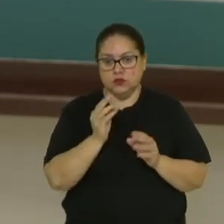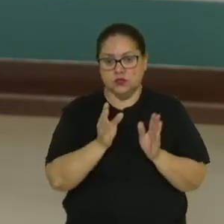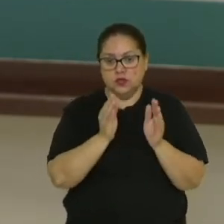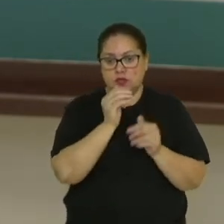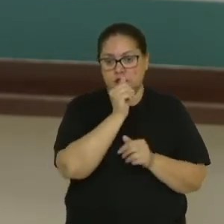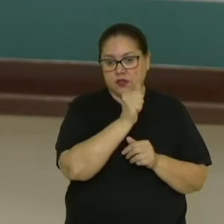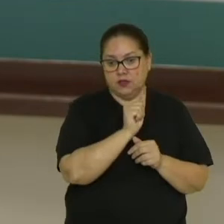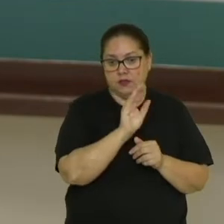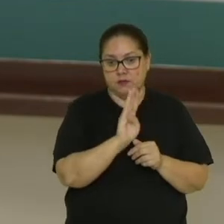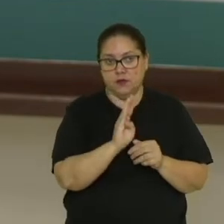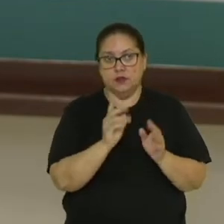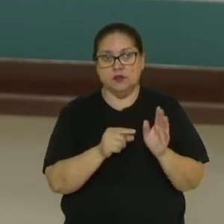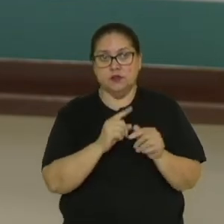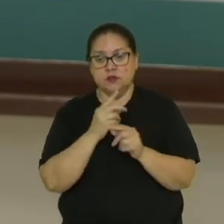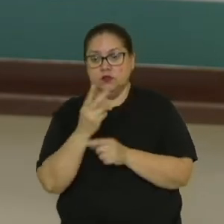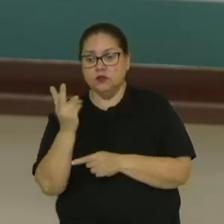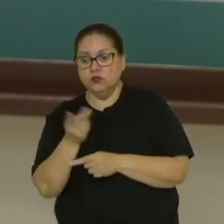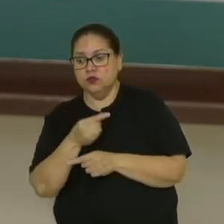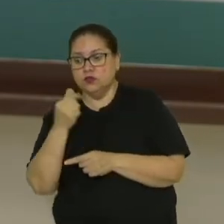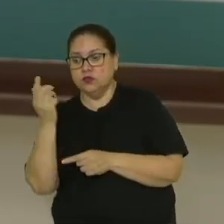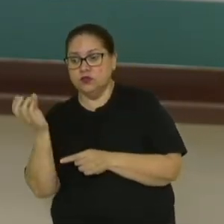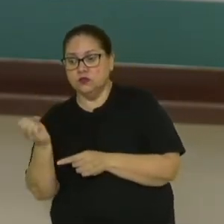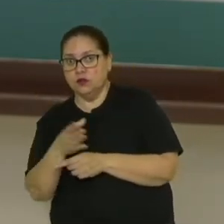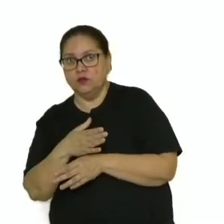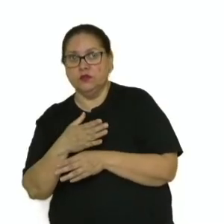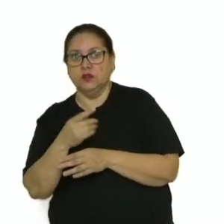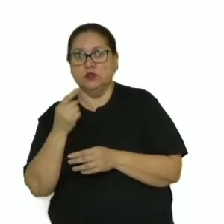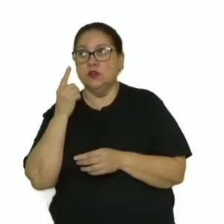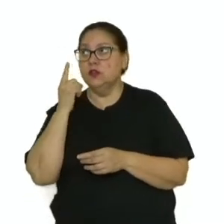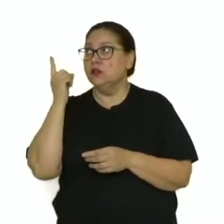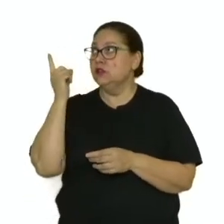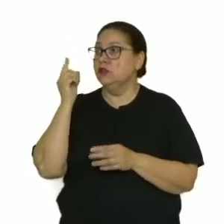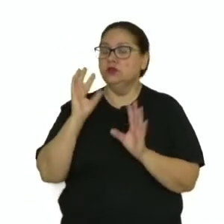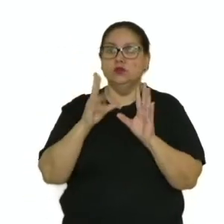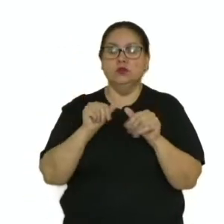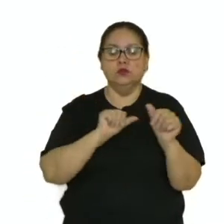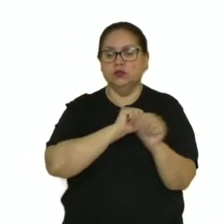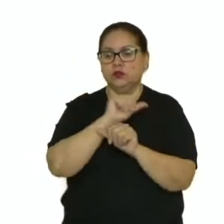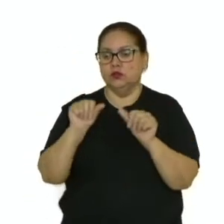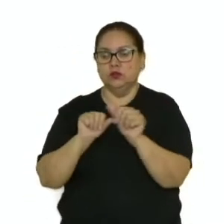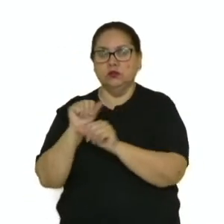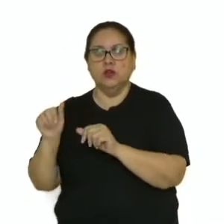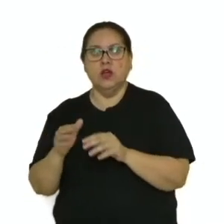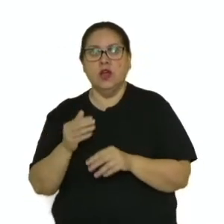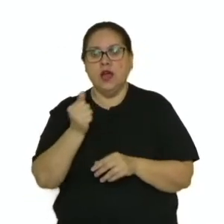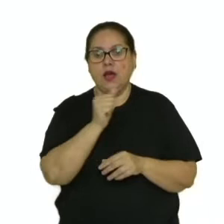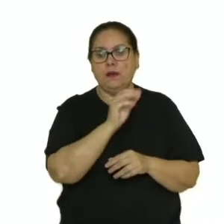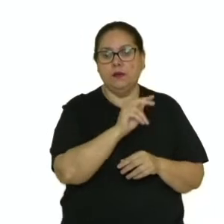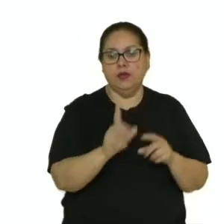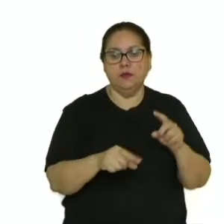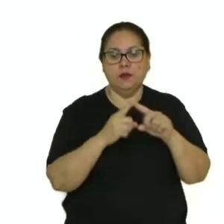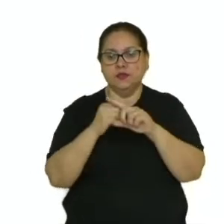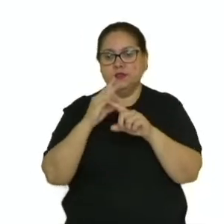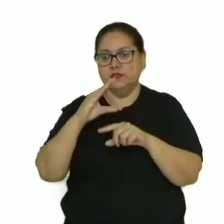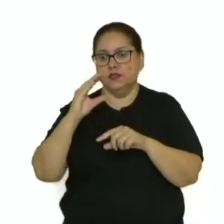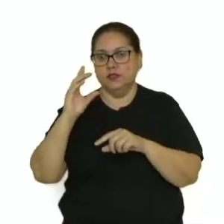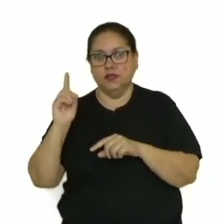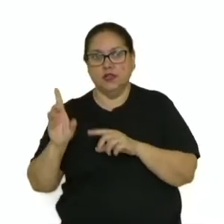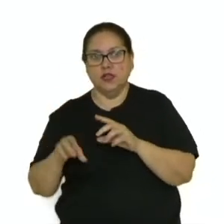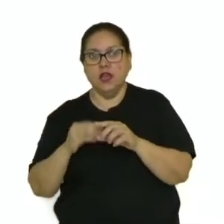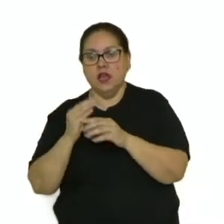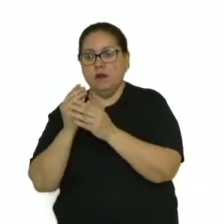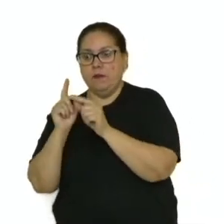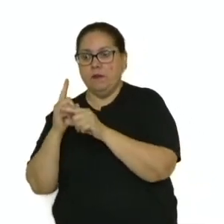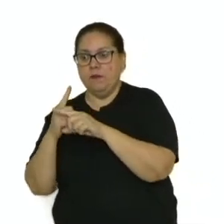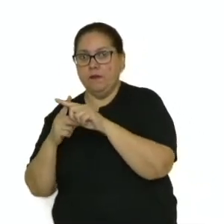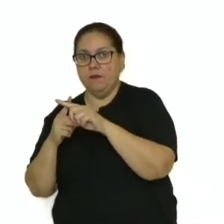compostas reagem originando duas novas substâncias compostas. Então, nesse caso, todo mundo troca de lugar, né? Então, AB mais CD formando AD